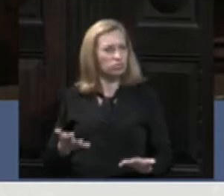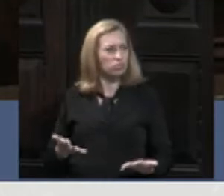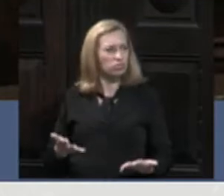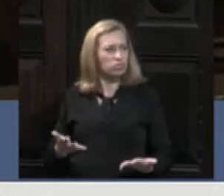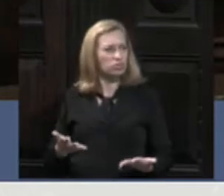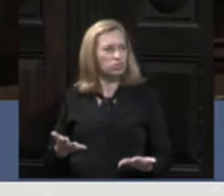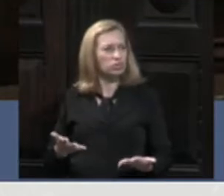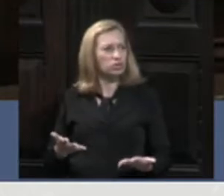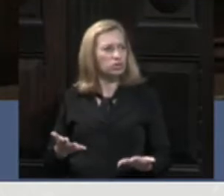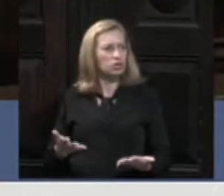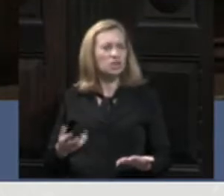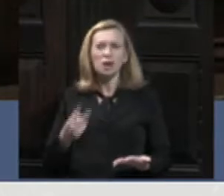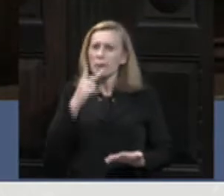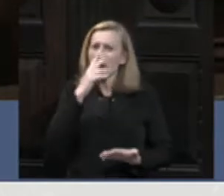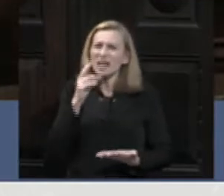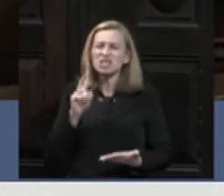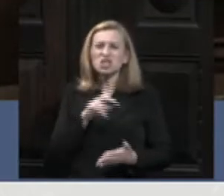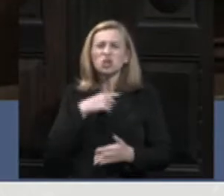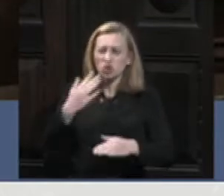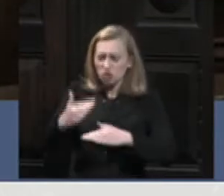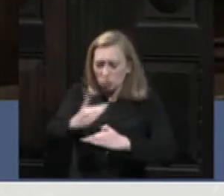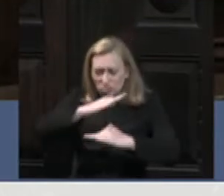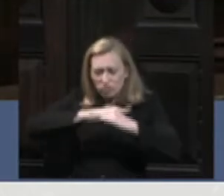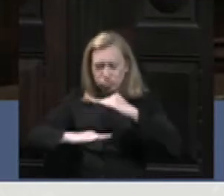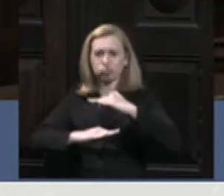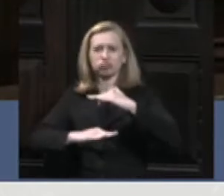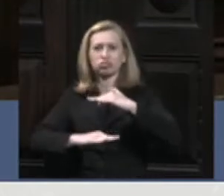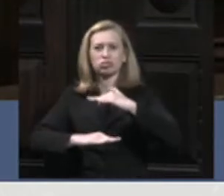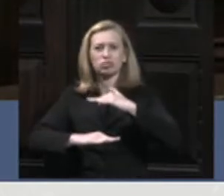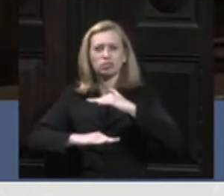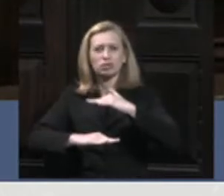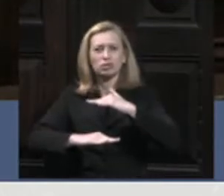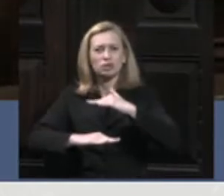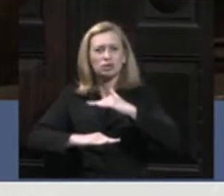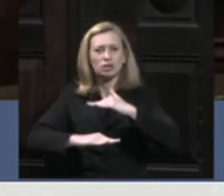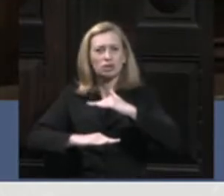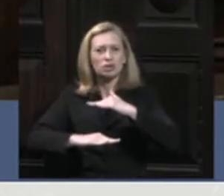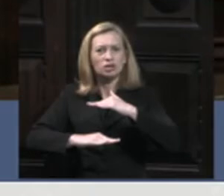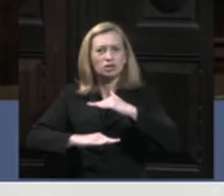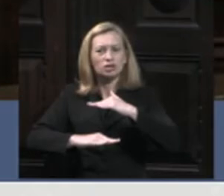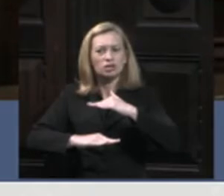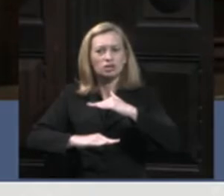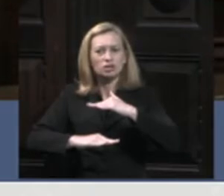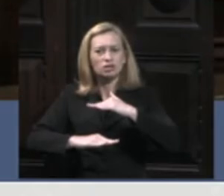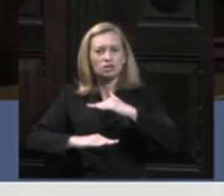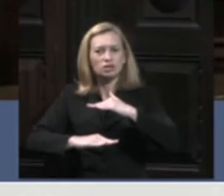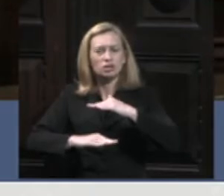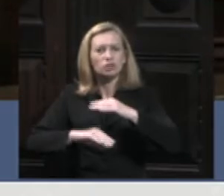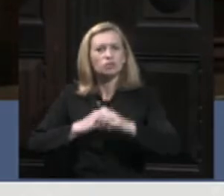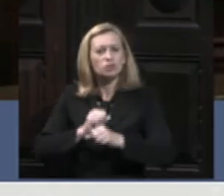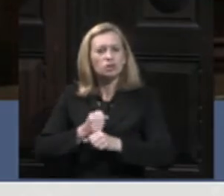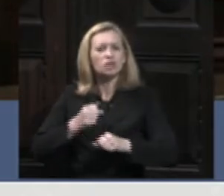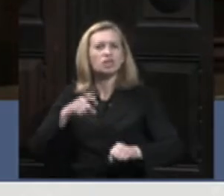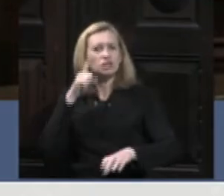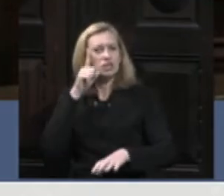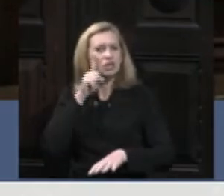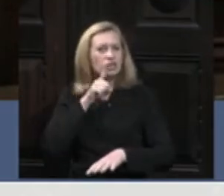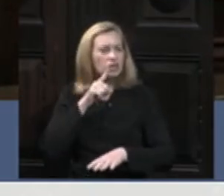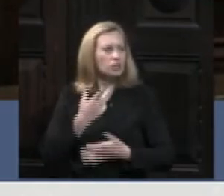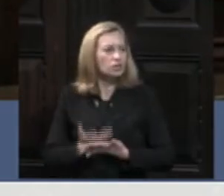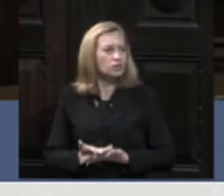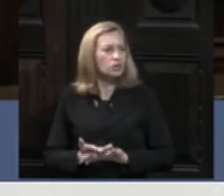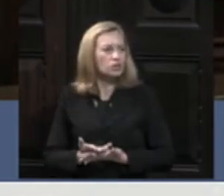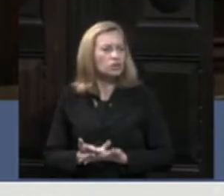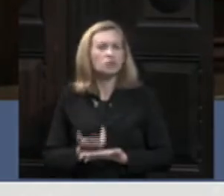é ajoelhar o país diante do grande capital americano. Eu não diria nem do